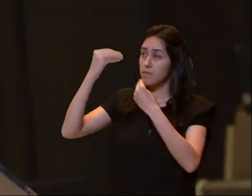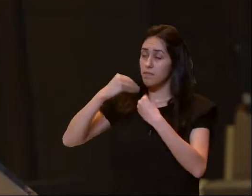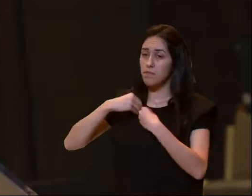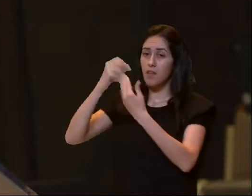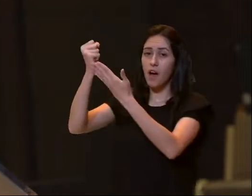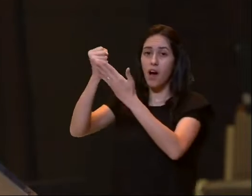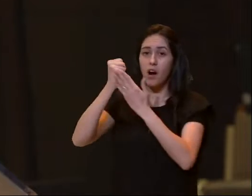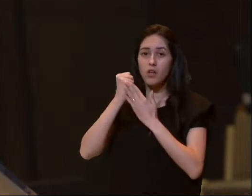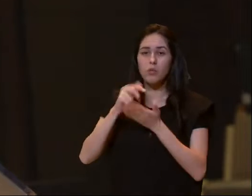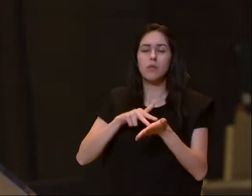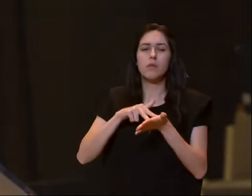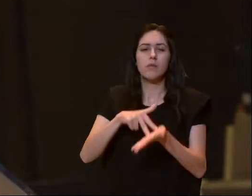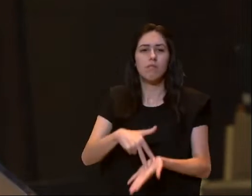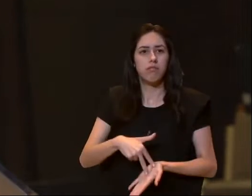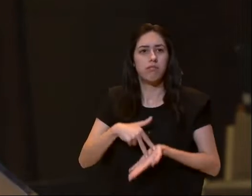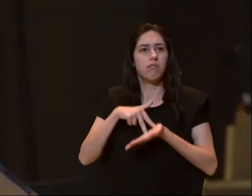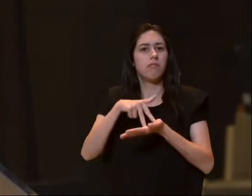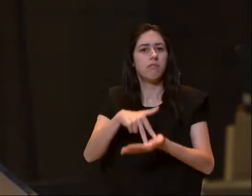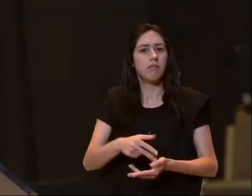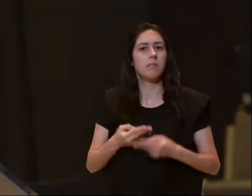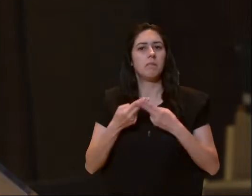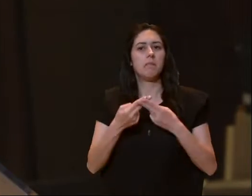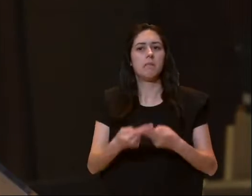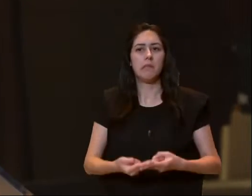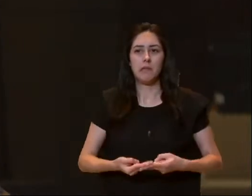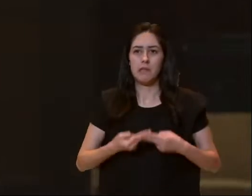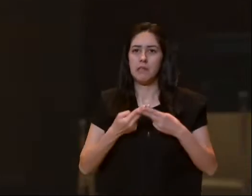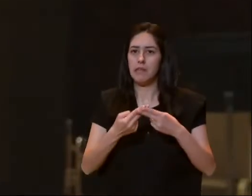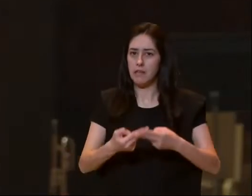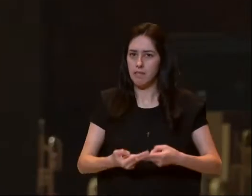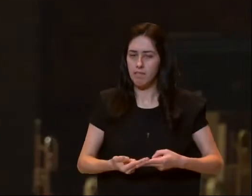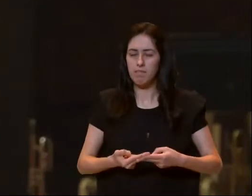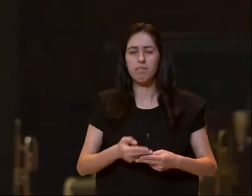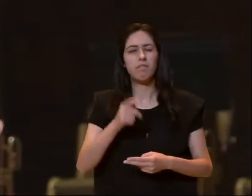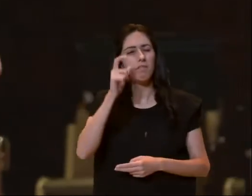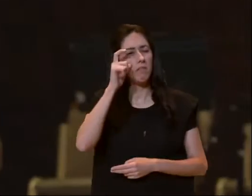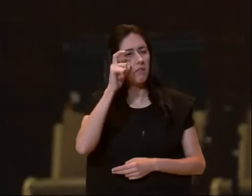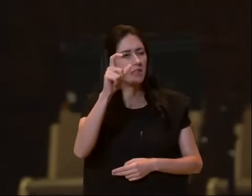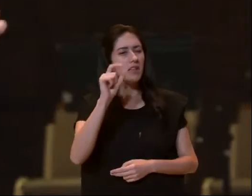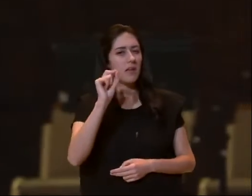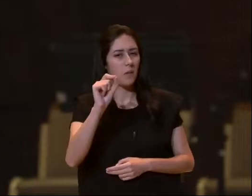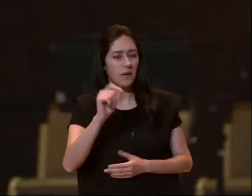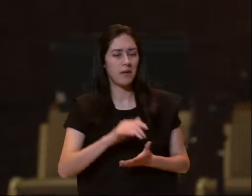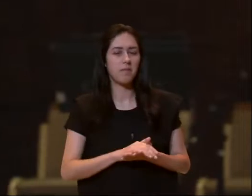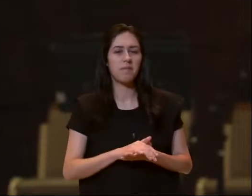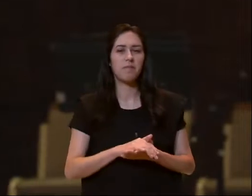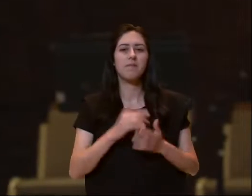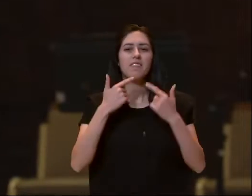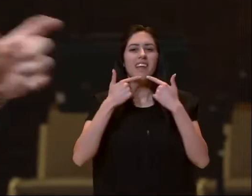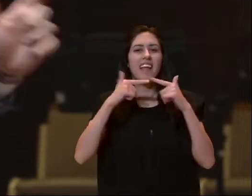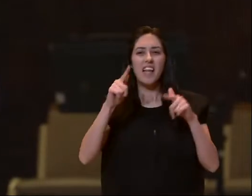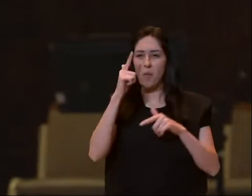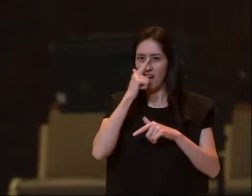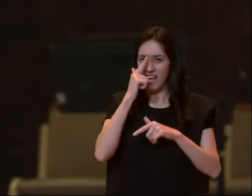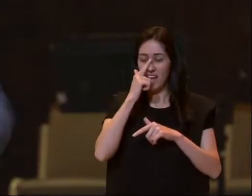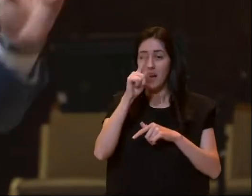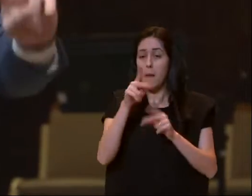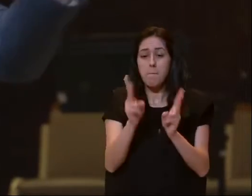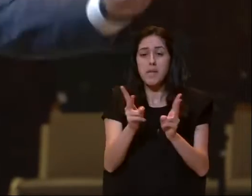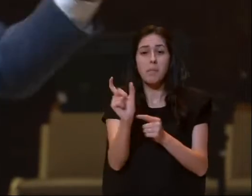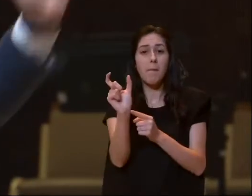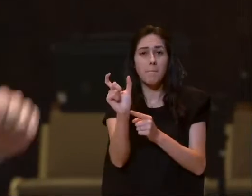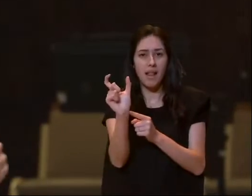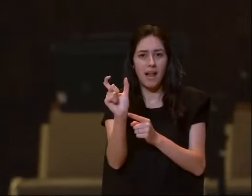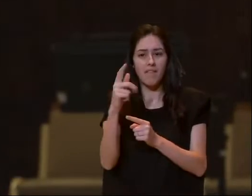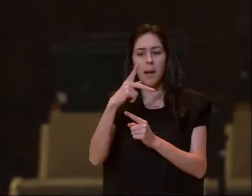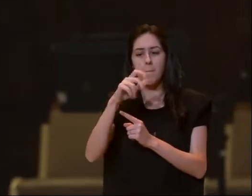perseverança e paciência. E é interessante porque na língua grega é a mesma palavra,